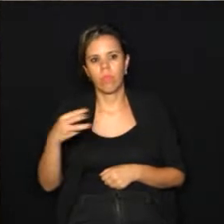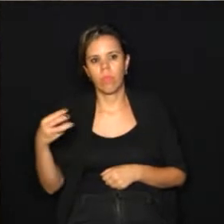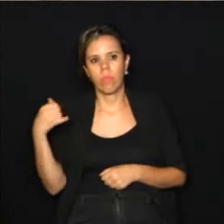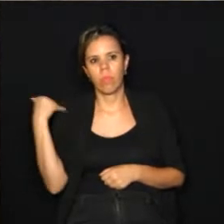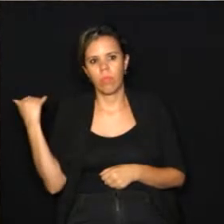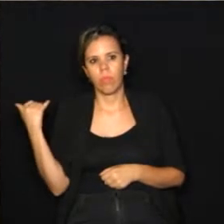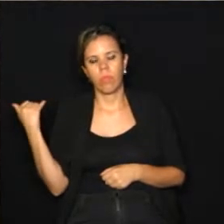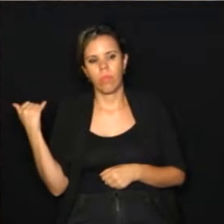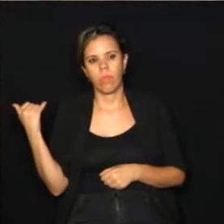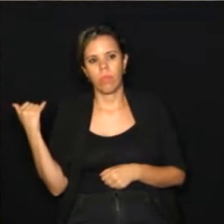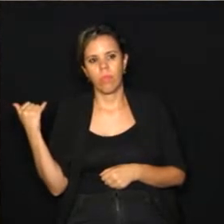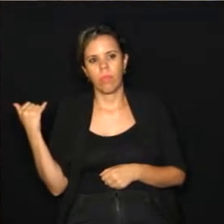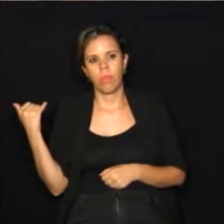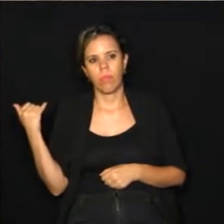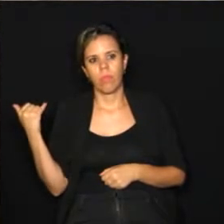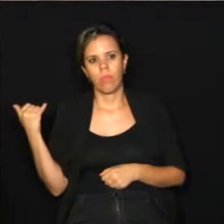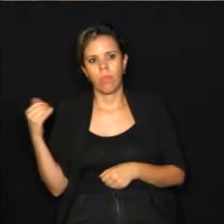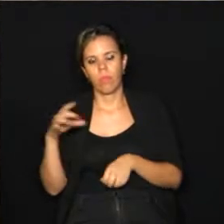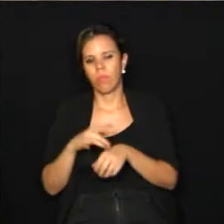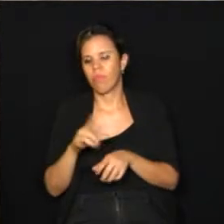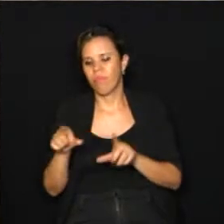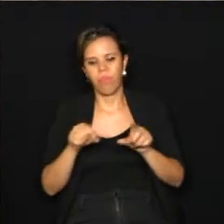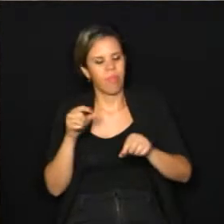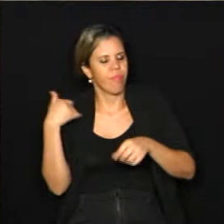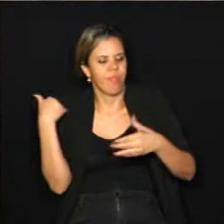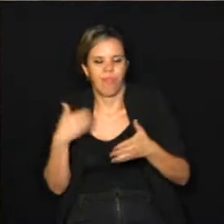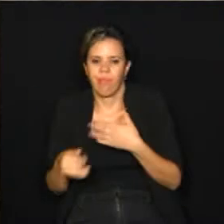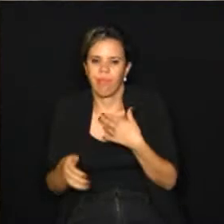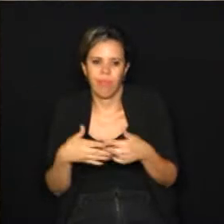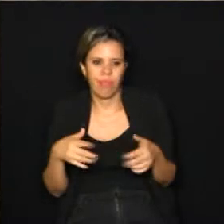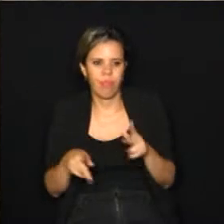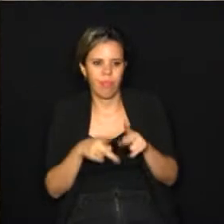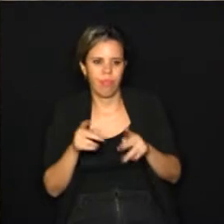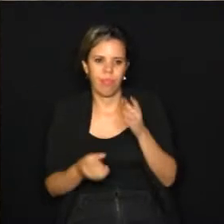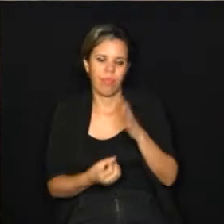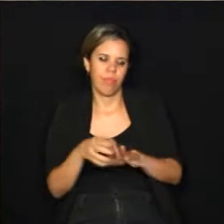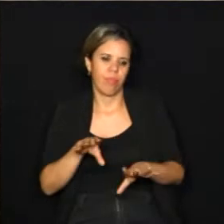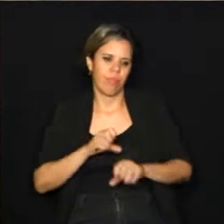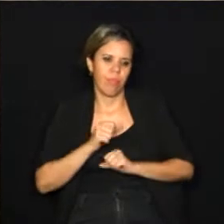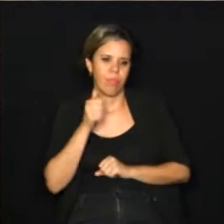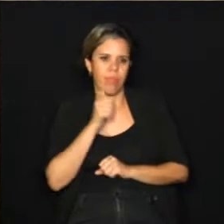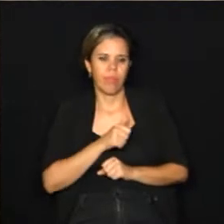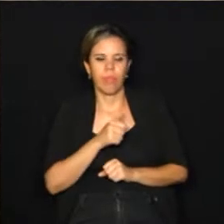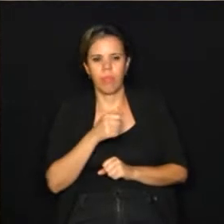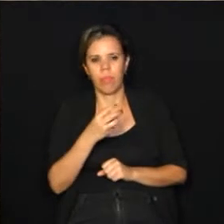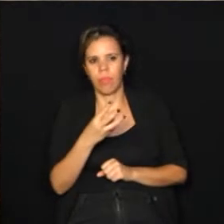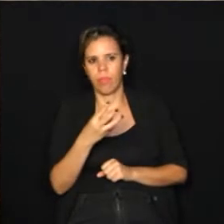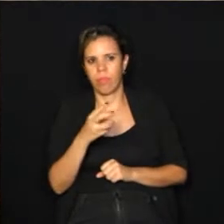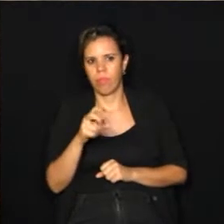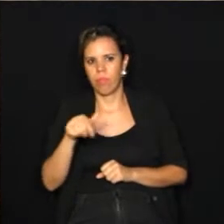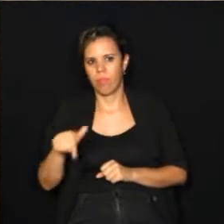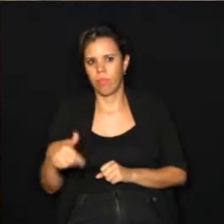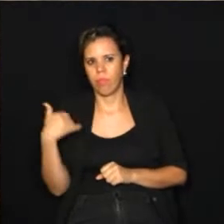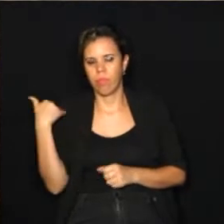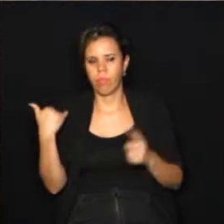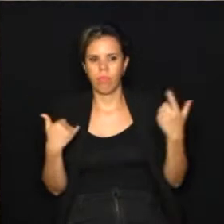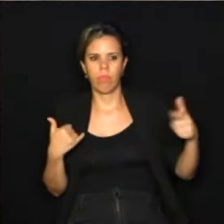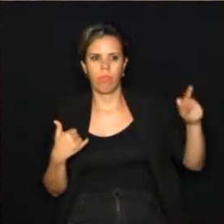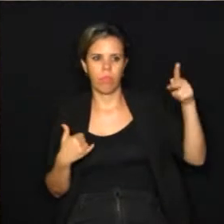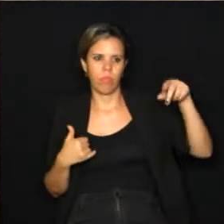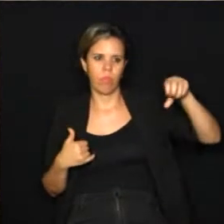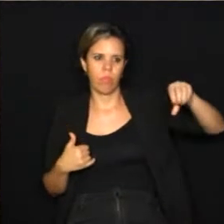anos. Então, é uma doença que não escolhe faixa etária. Ela levou a óbito uma pessoa de 37 anos e uma outra